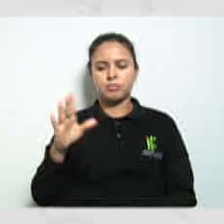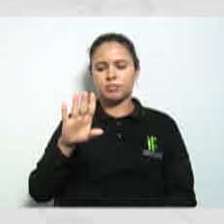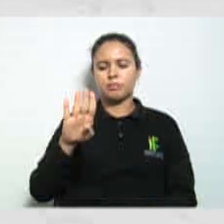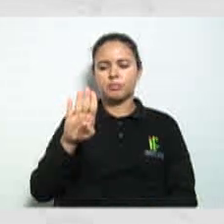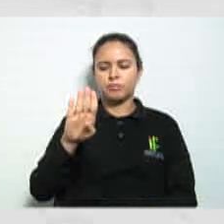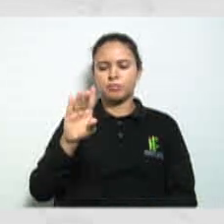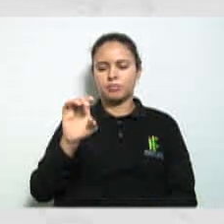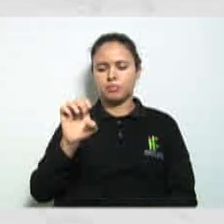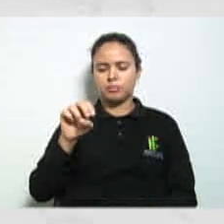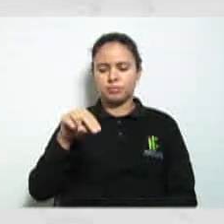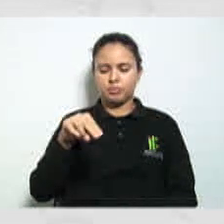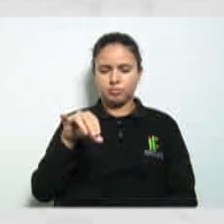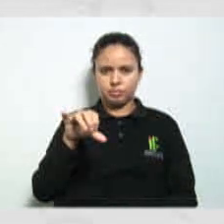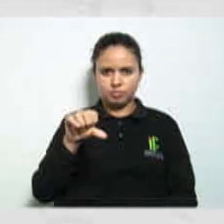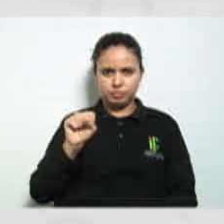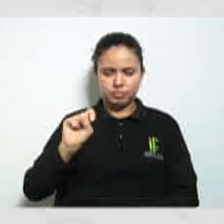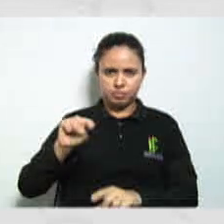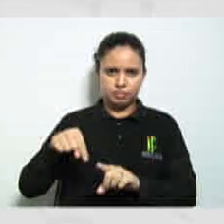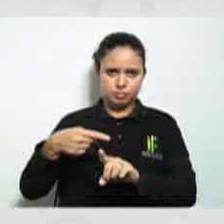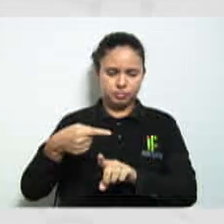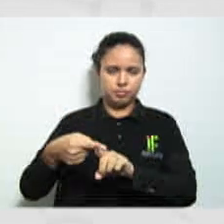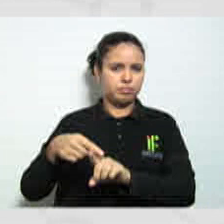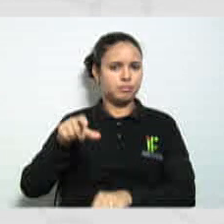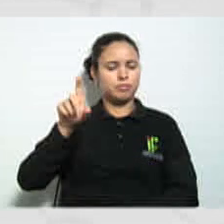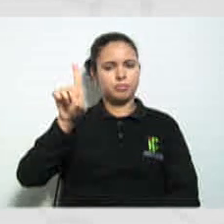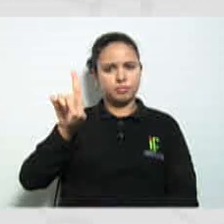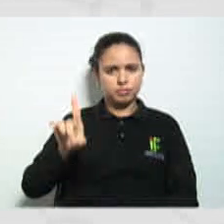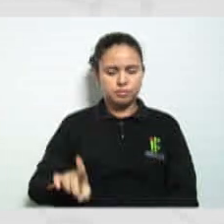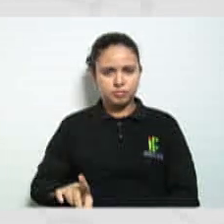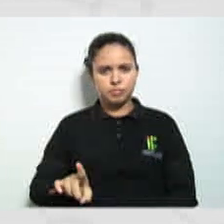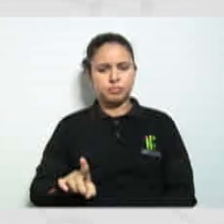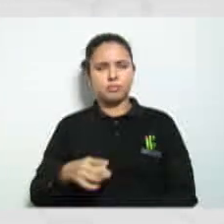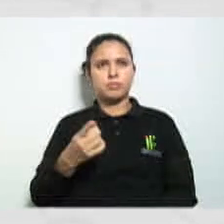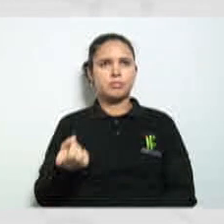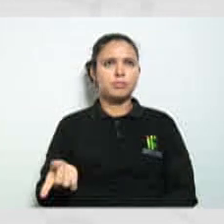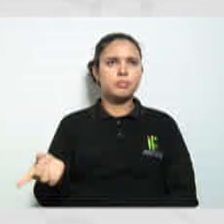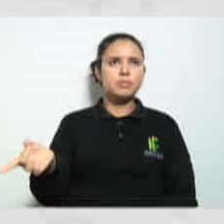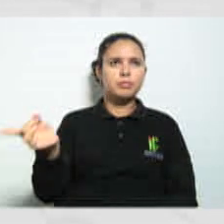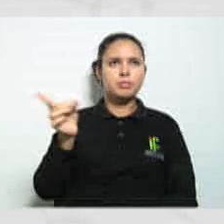bens mais direitos.